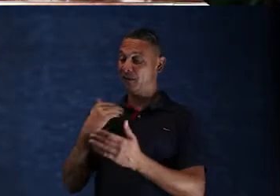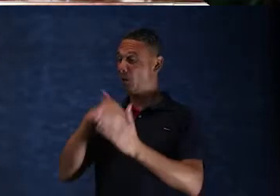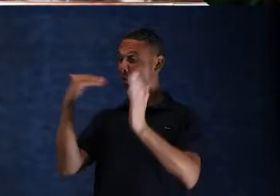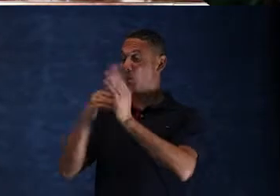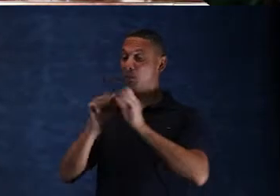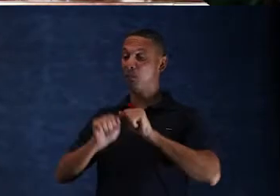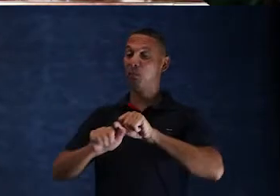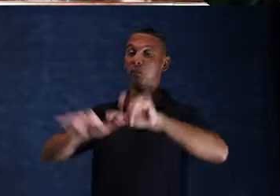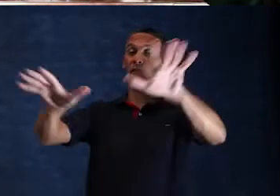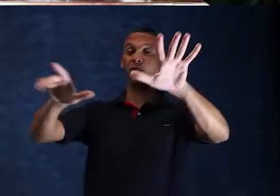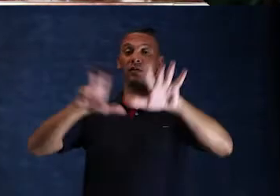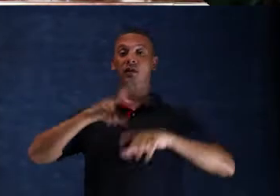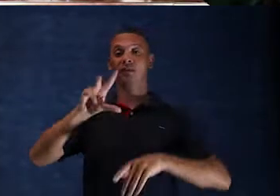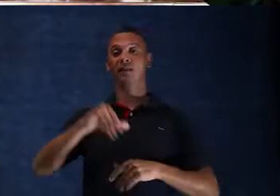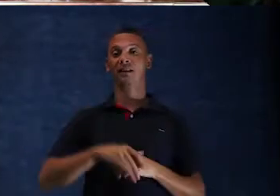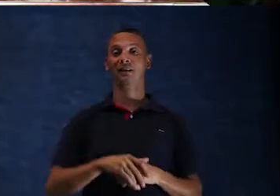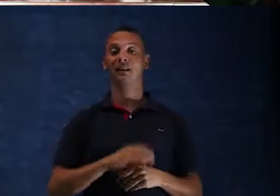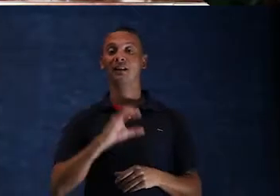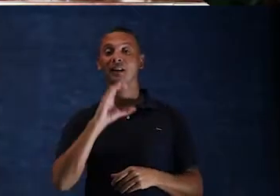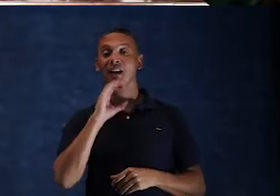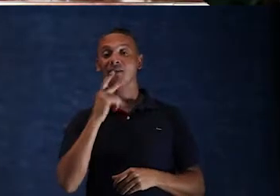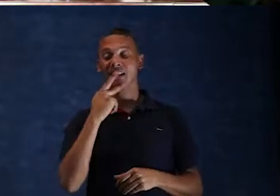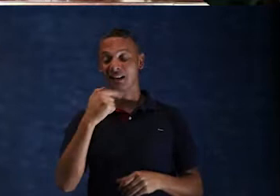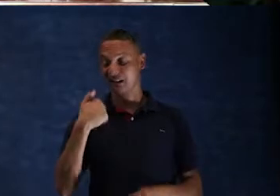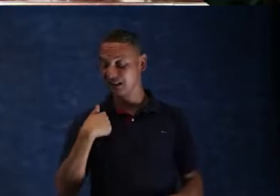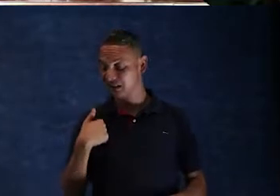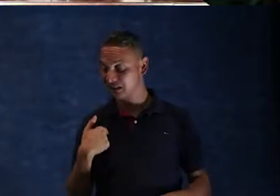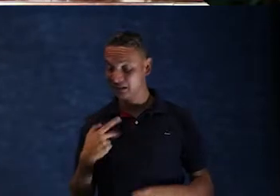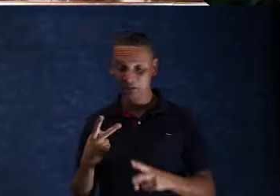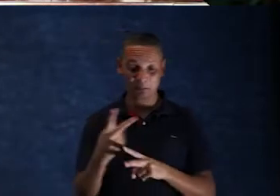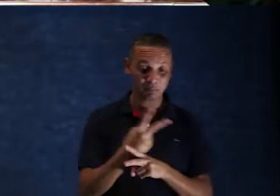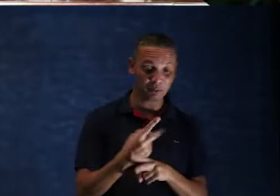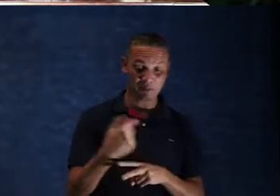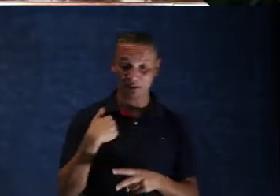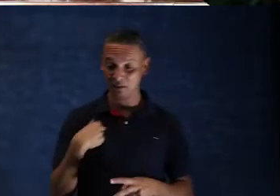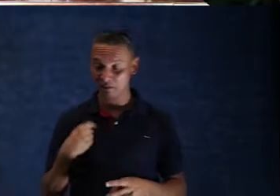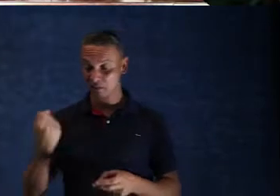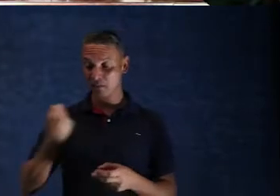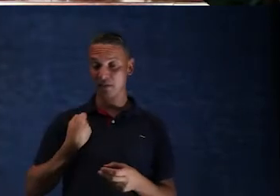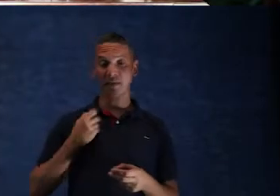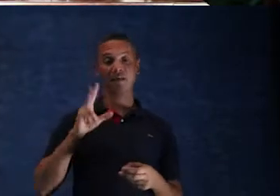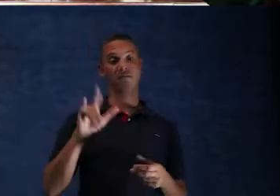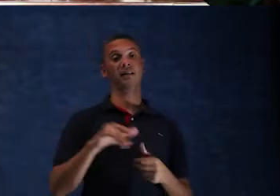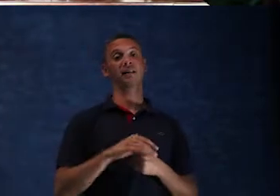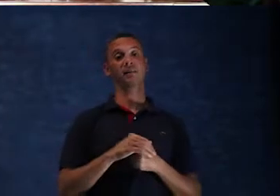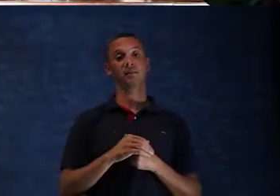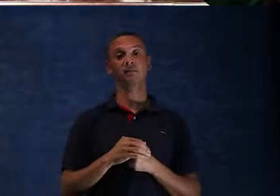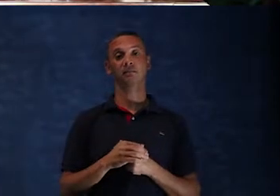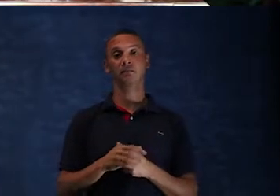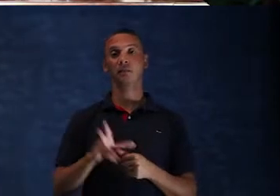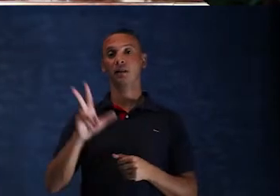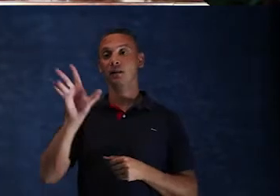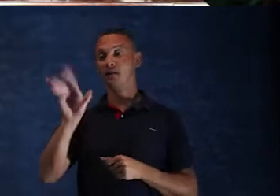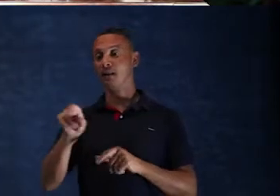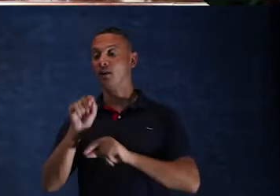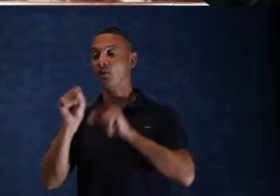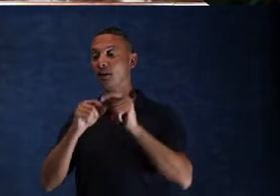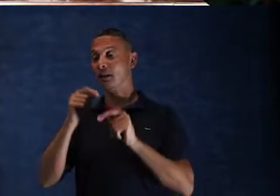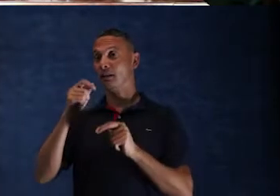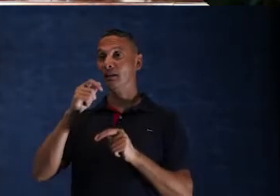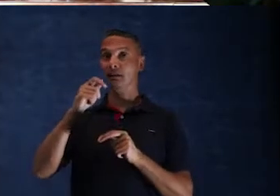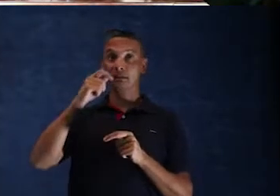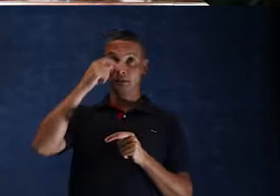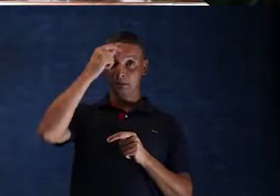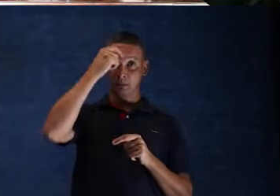assim? Aí o Caim fala, mas eles vão me achar e vão me matar. Então vou pôr um sinalzinho na sua cabeça para ninguém te matar.